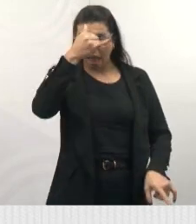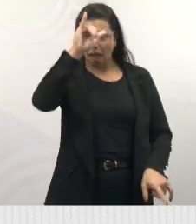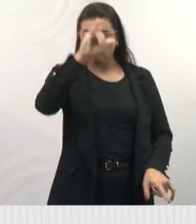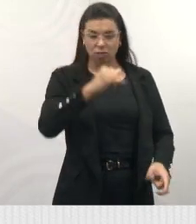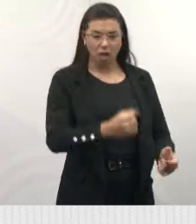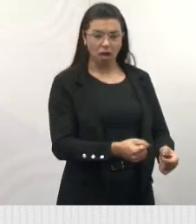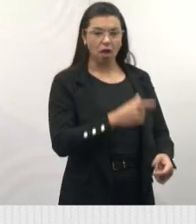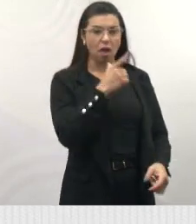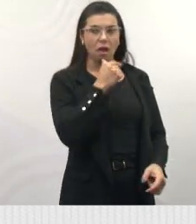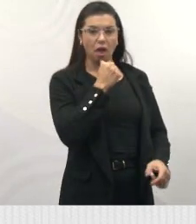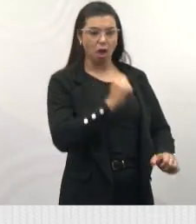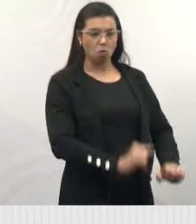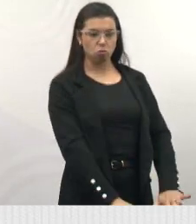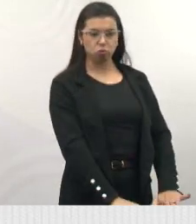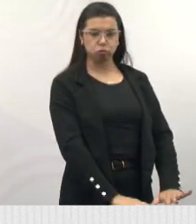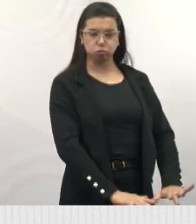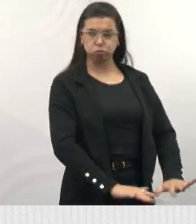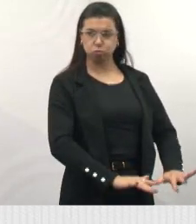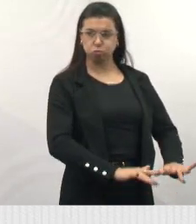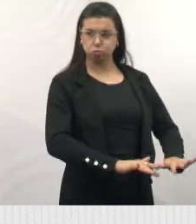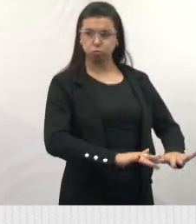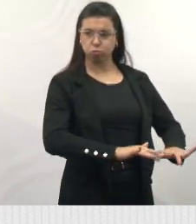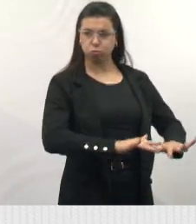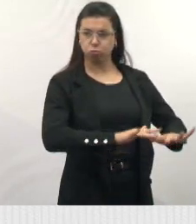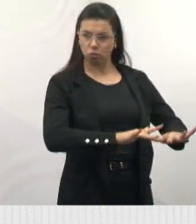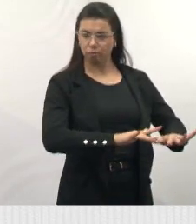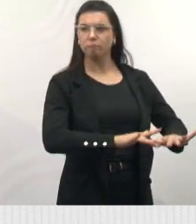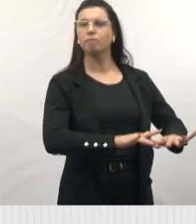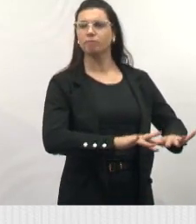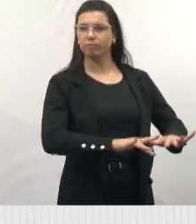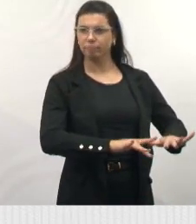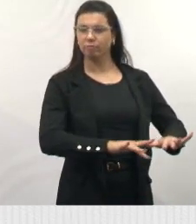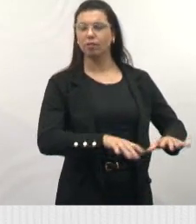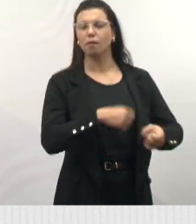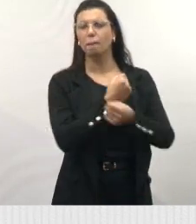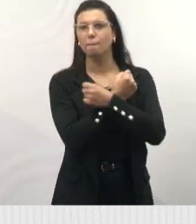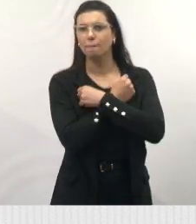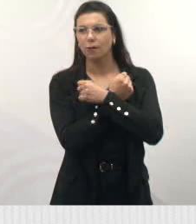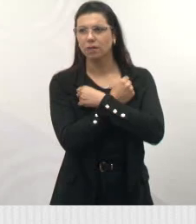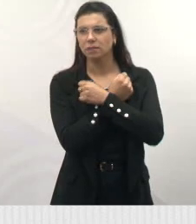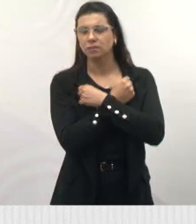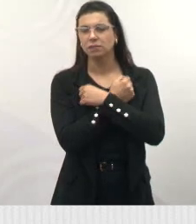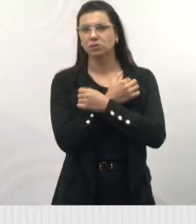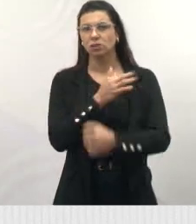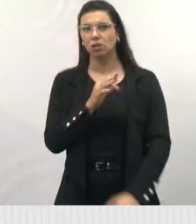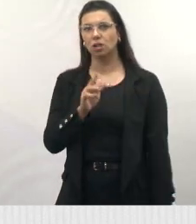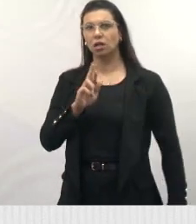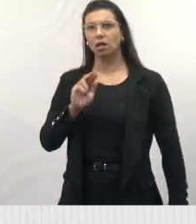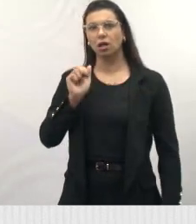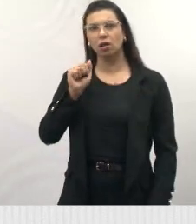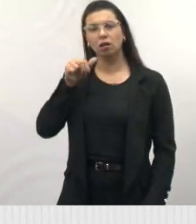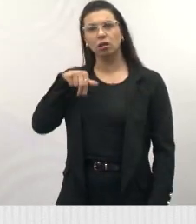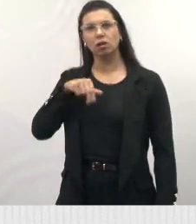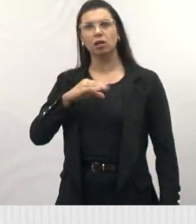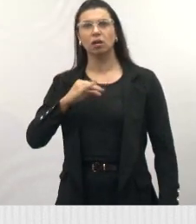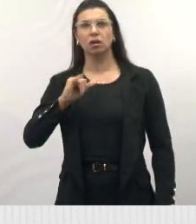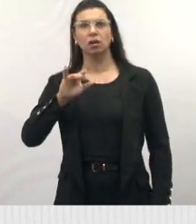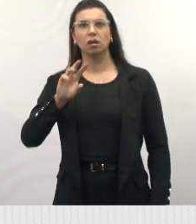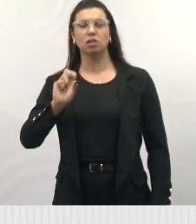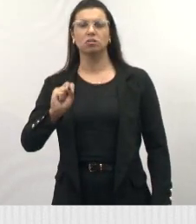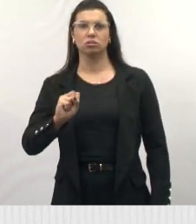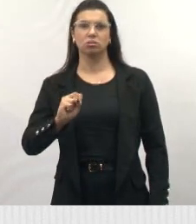Jardim Luiz, São Luís, né? Quero mandar um abraço aí para o Francisco e para a Selma, moradores aí da